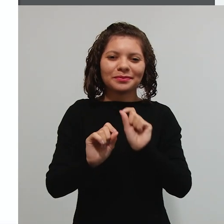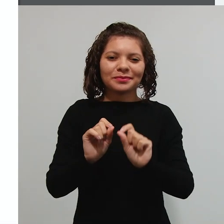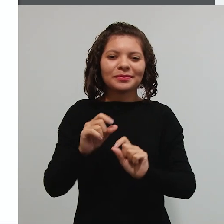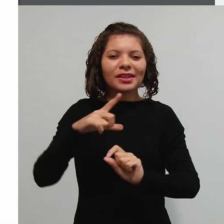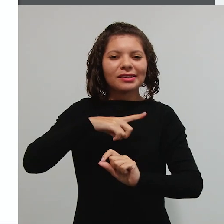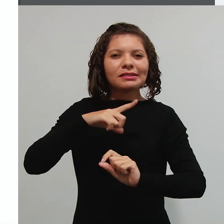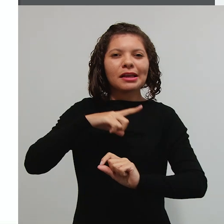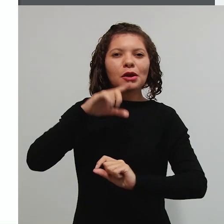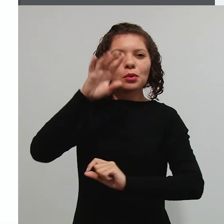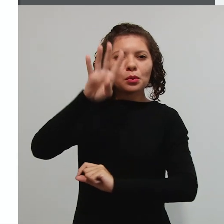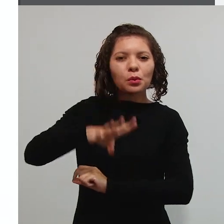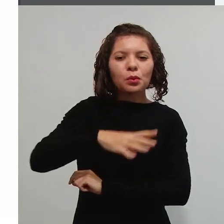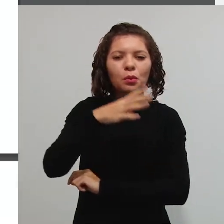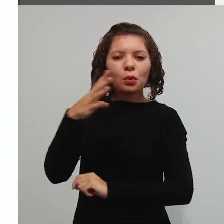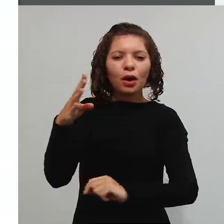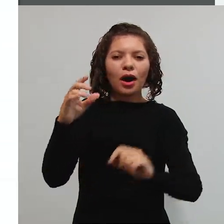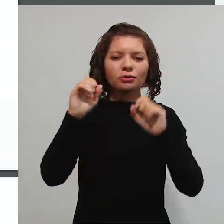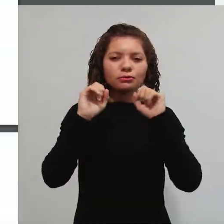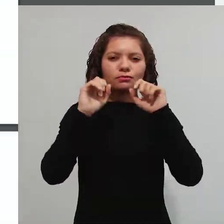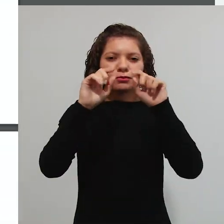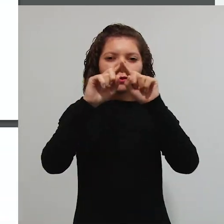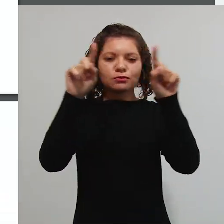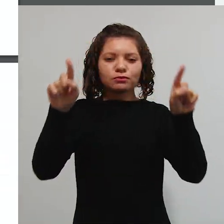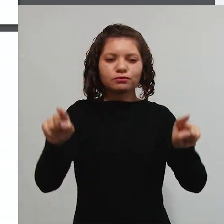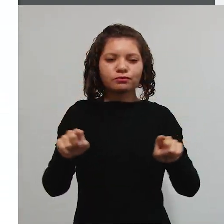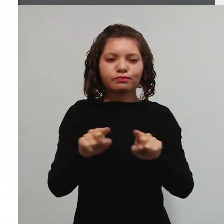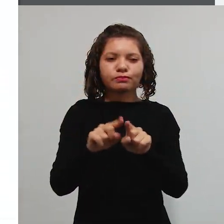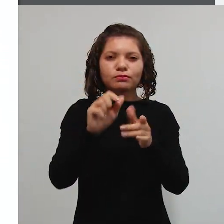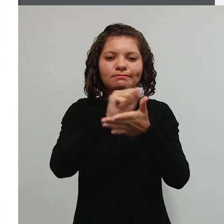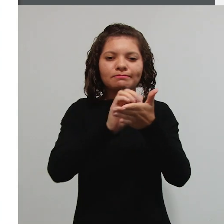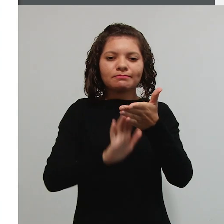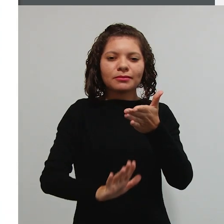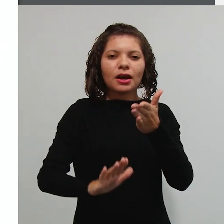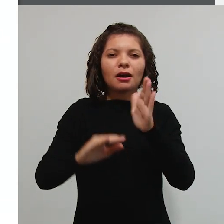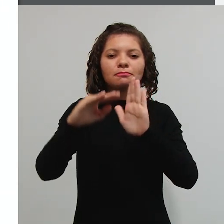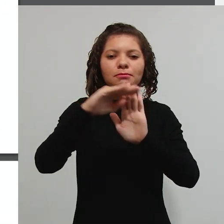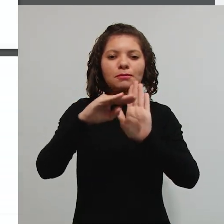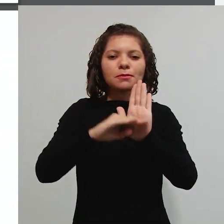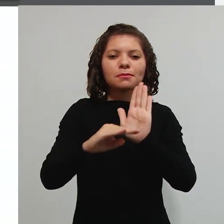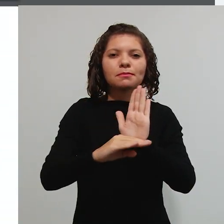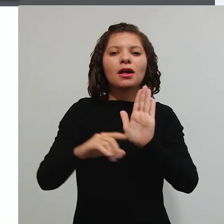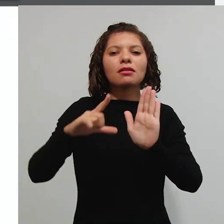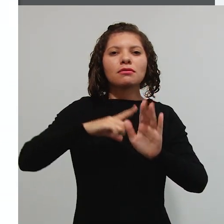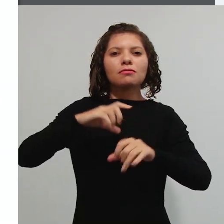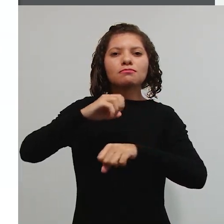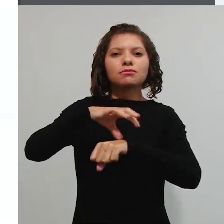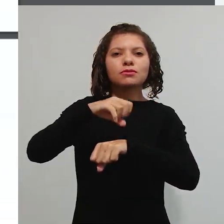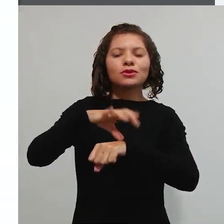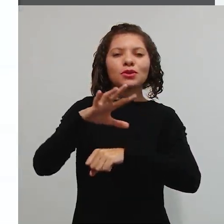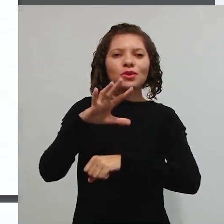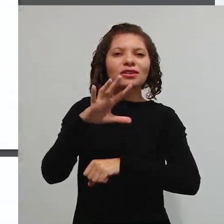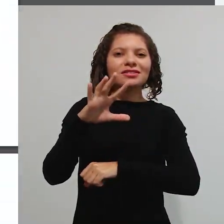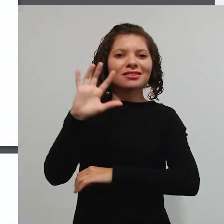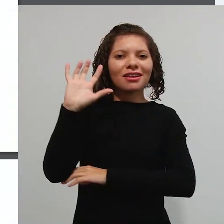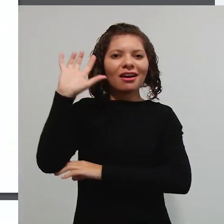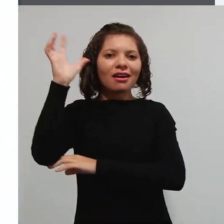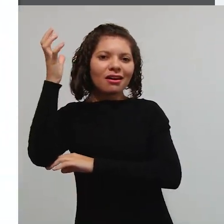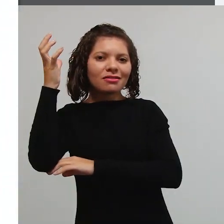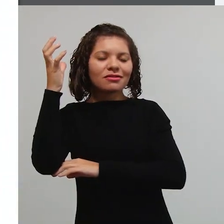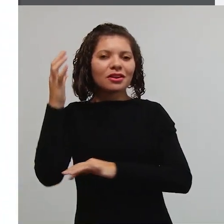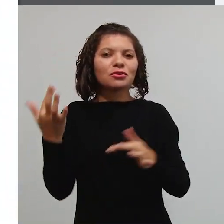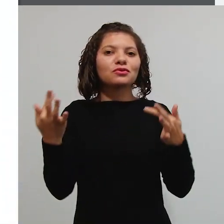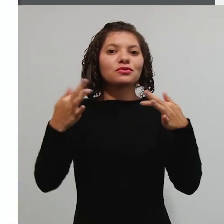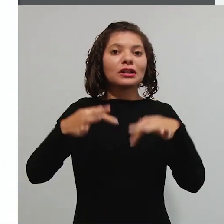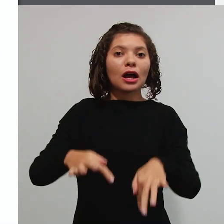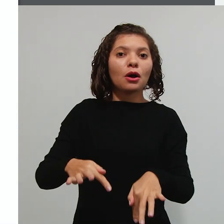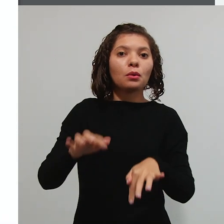você tem o quadro de atividades, então toda a sequência do quadro de atividades, as sugestões da árvore e ao findar você